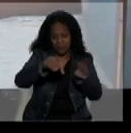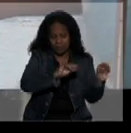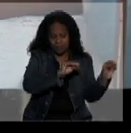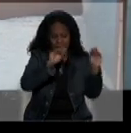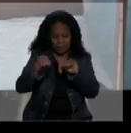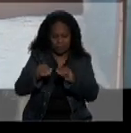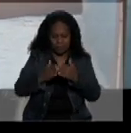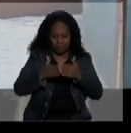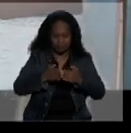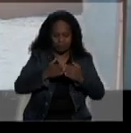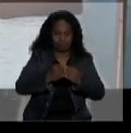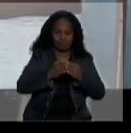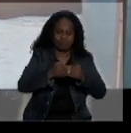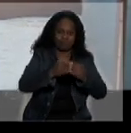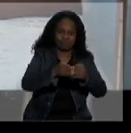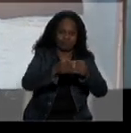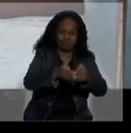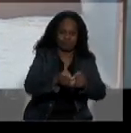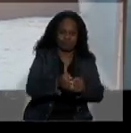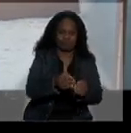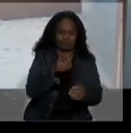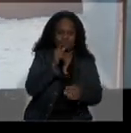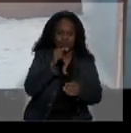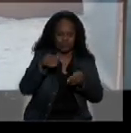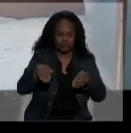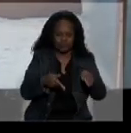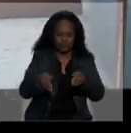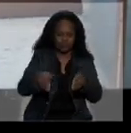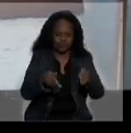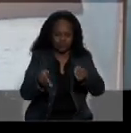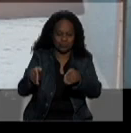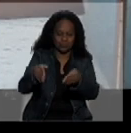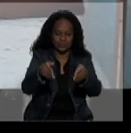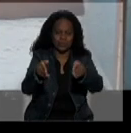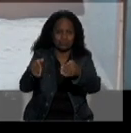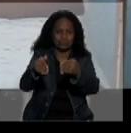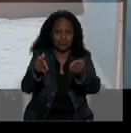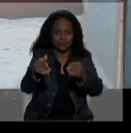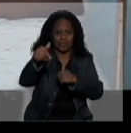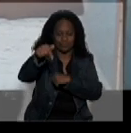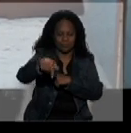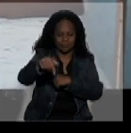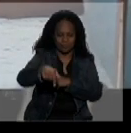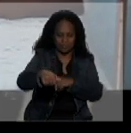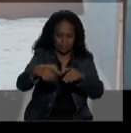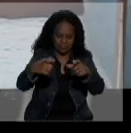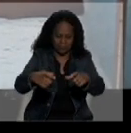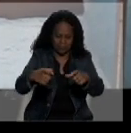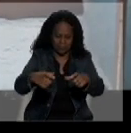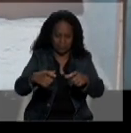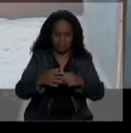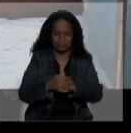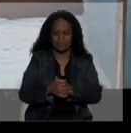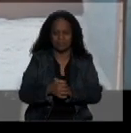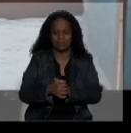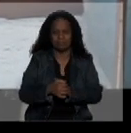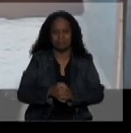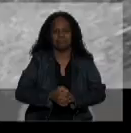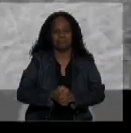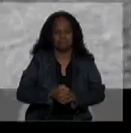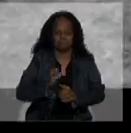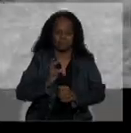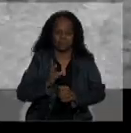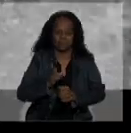cortados. Aí ele veio de canoa pelo Rio Paraíba, porque eles fugiram lá de Lima Duarte. Aí veio parar aqui em